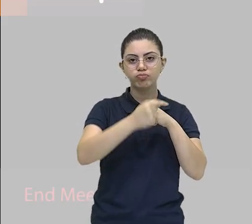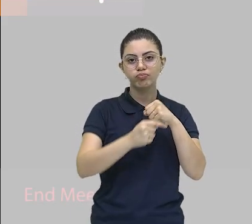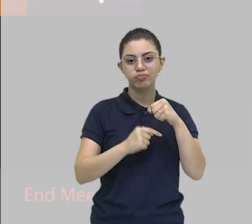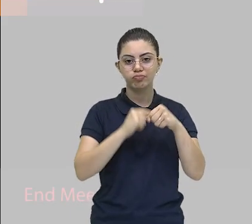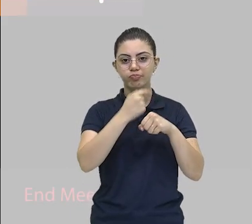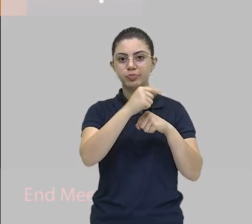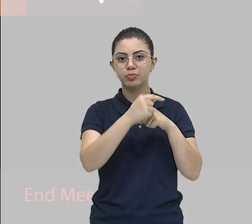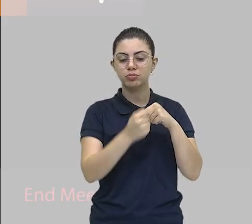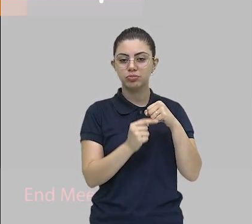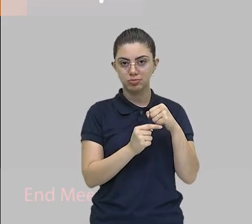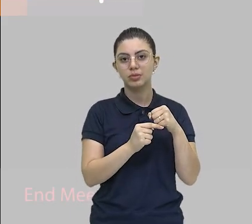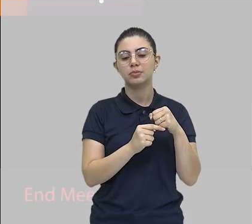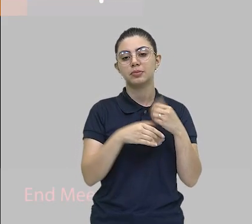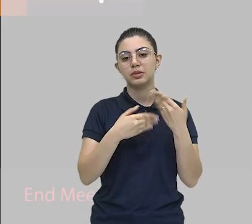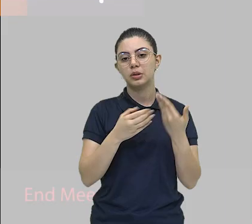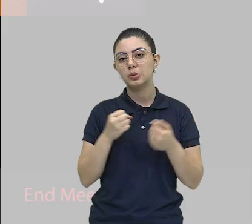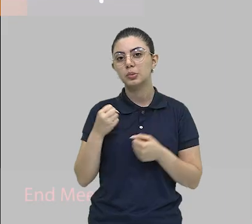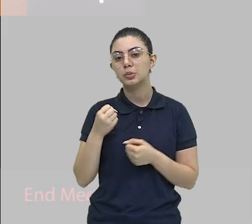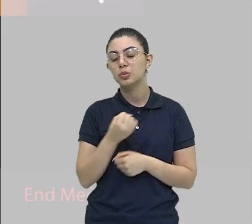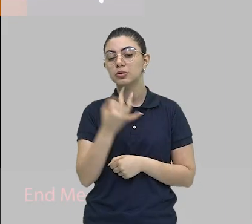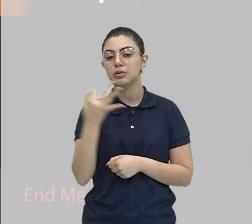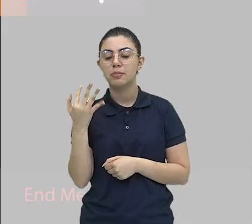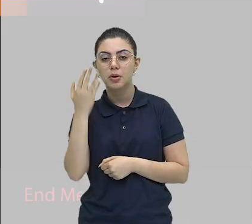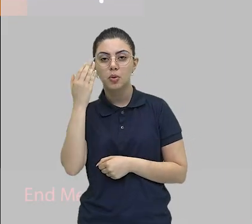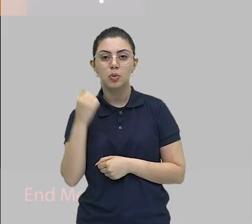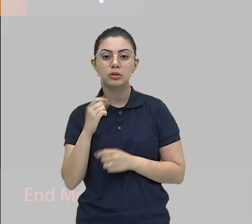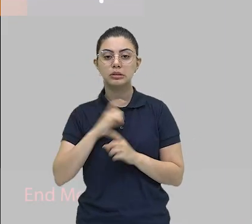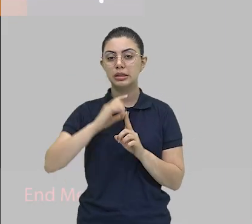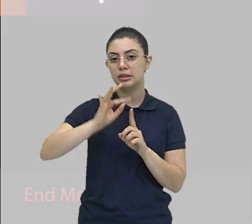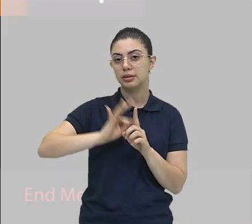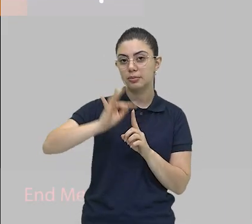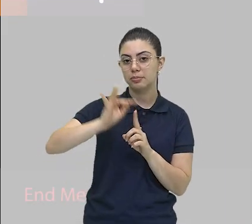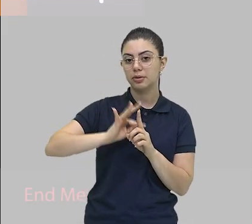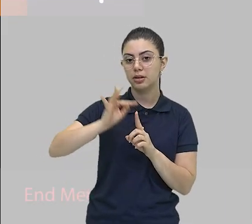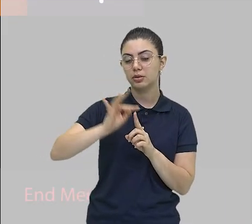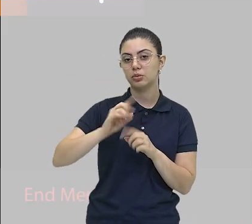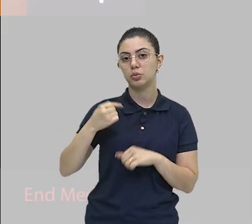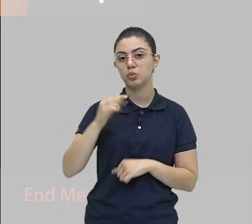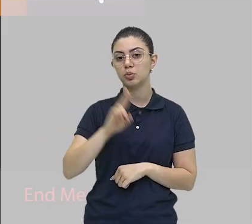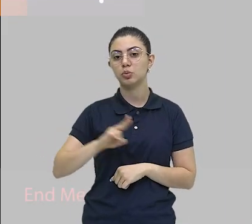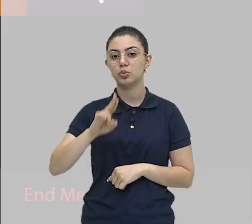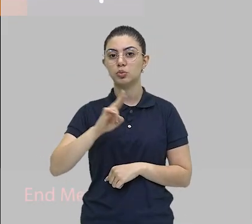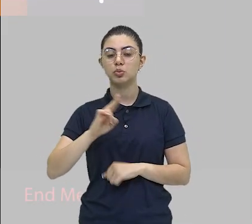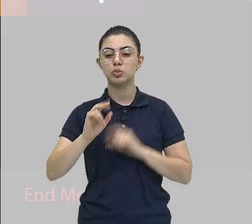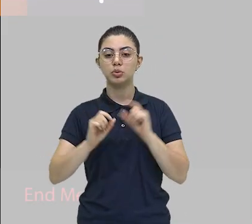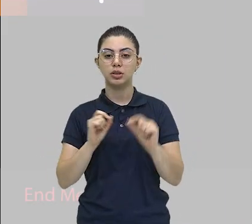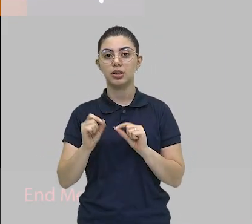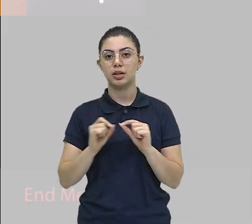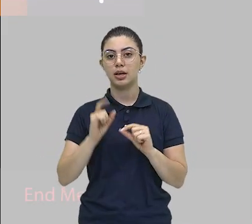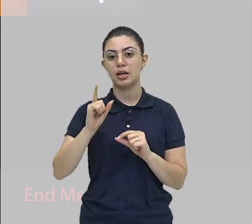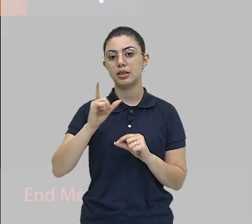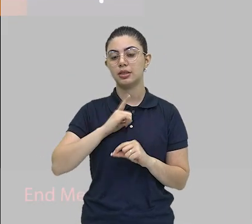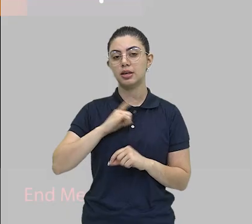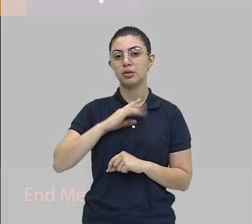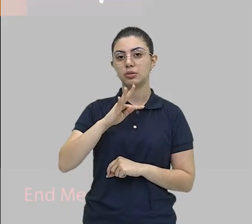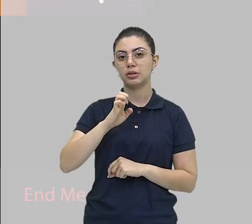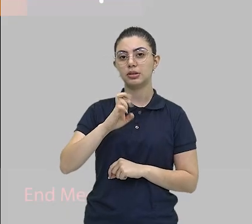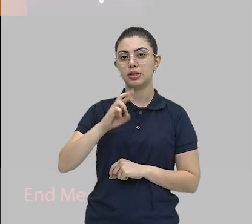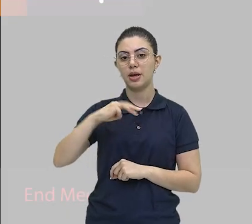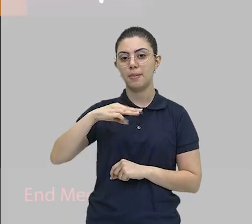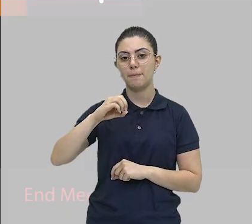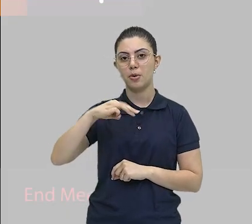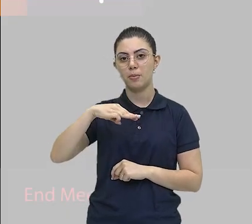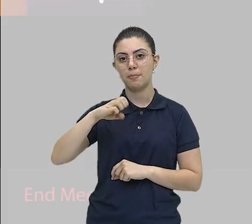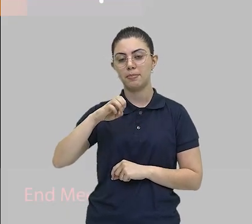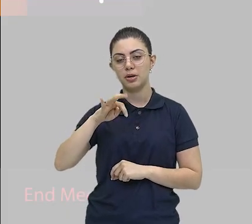medir a temperatura da atmosfera, normalmente se utiliza o termômetro, né, de bulbo, seja o de bulbo seco ou de